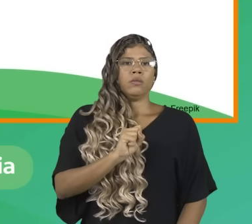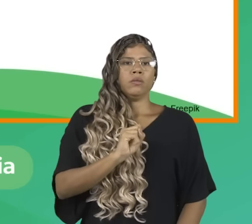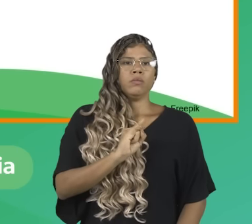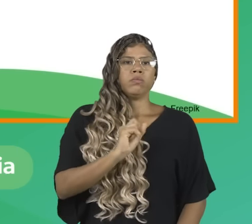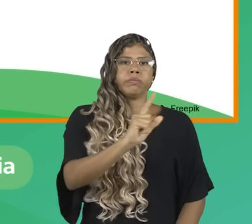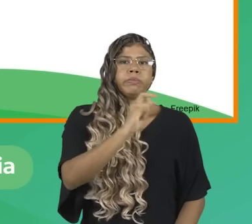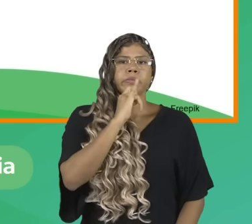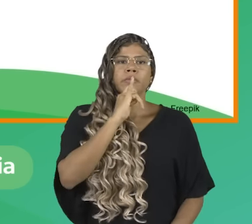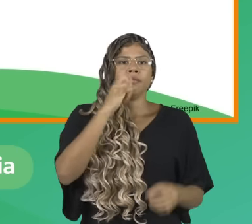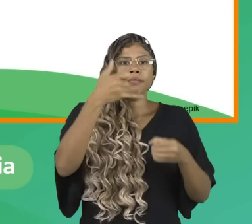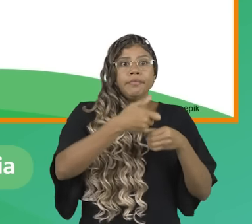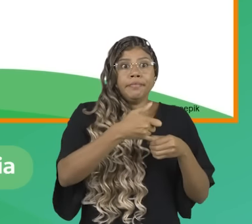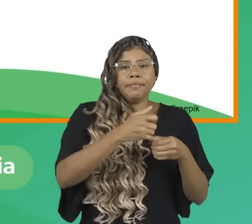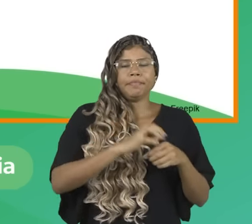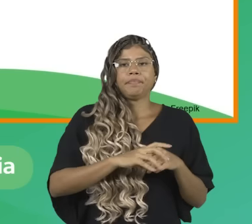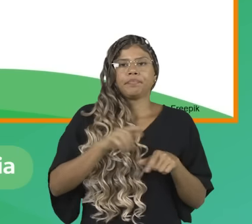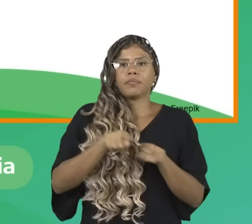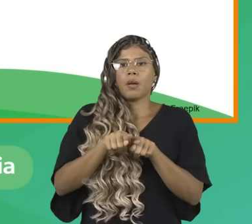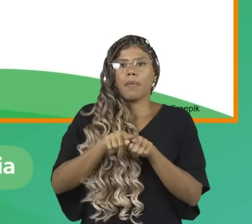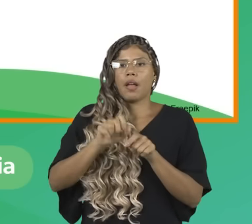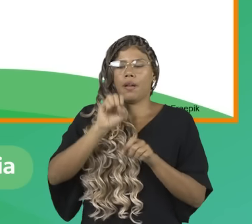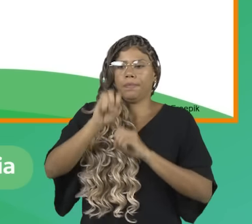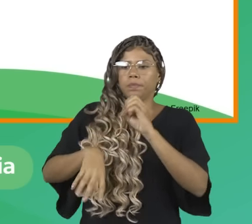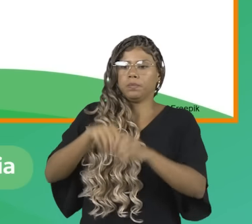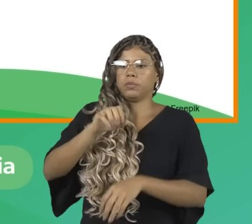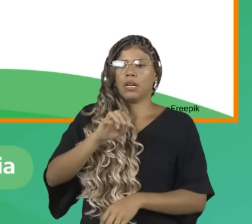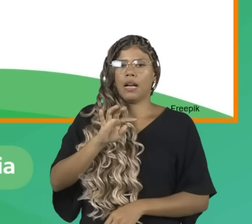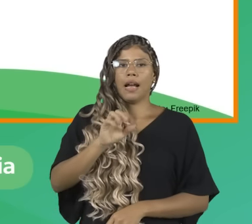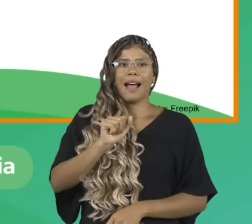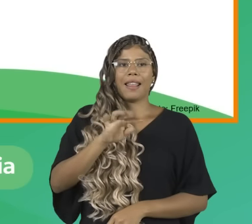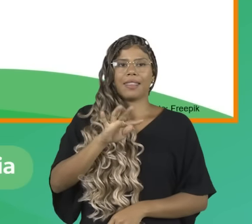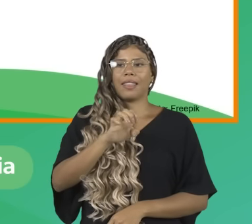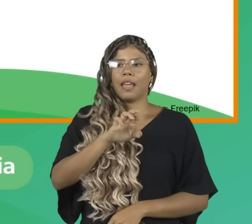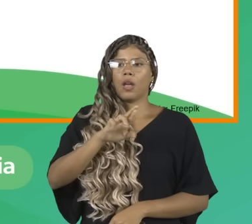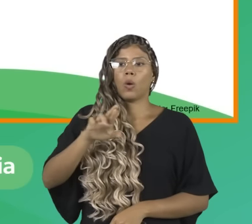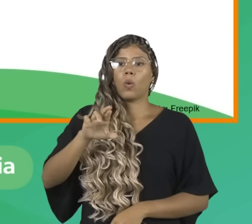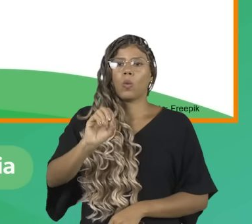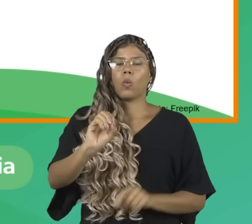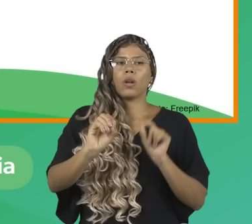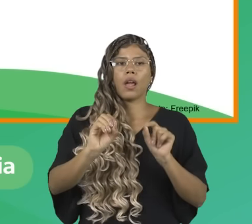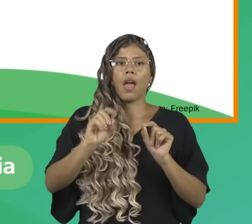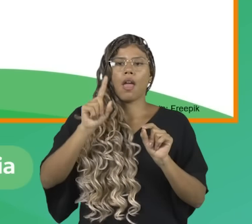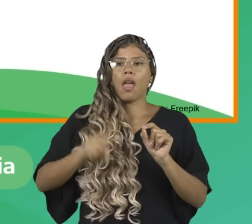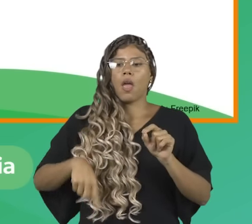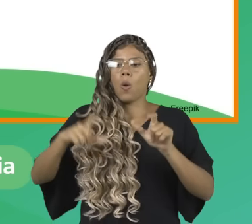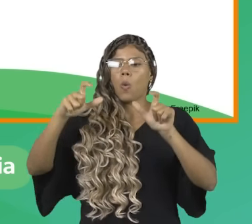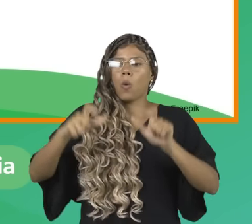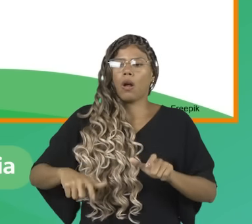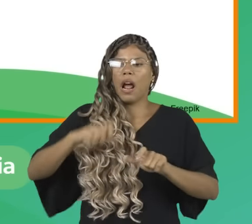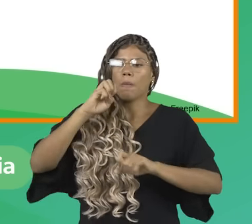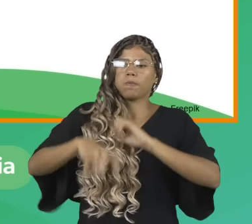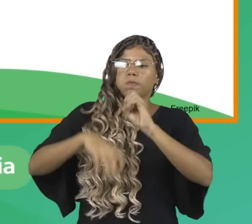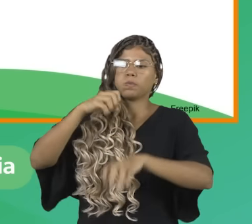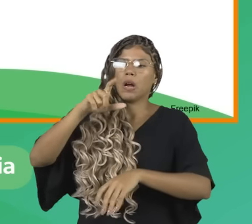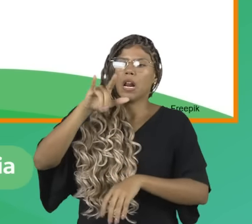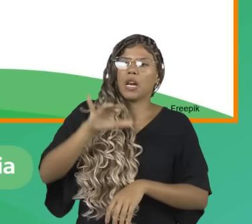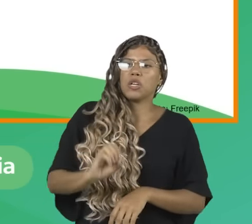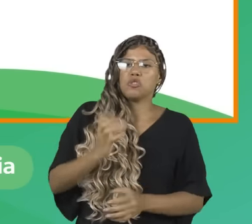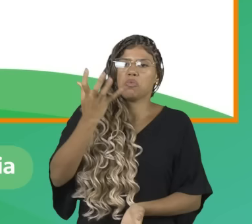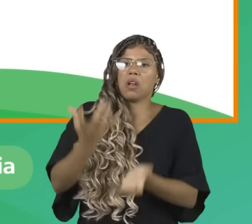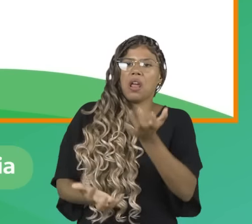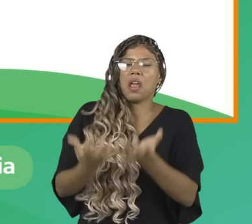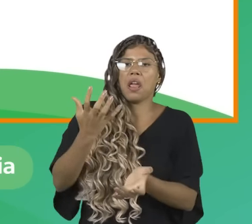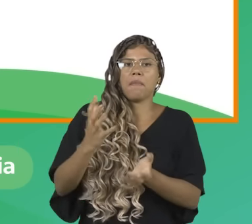pode perguntar, mas por quê? Porque quando você coloca num aterro, quando você incinera, quando você coloca num lixão, qual é o problema